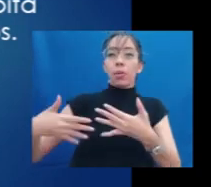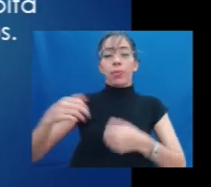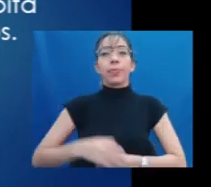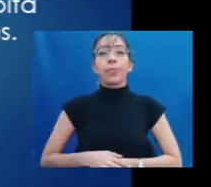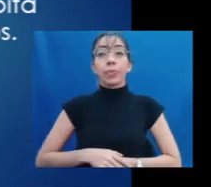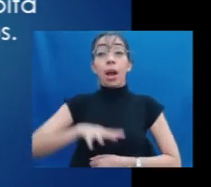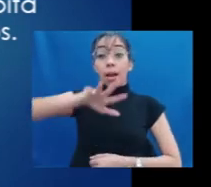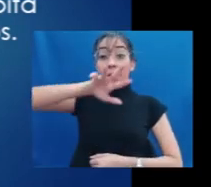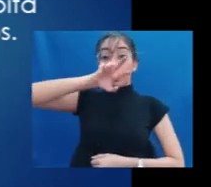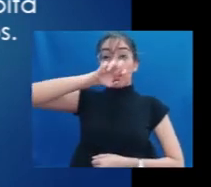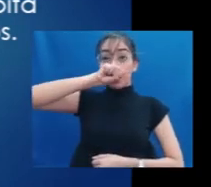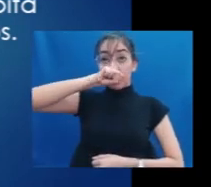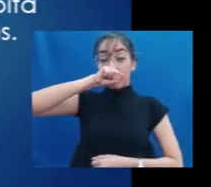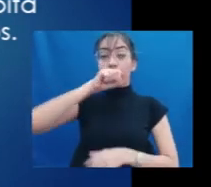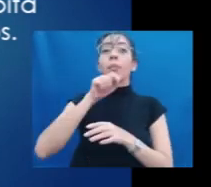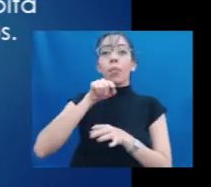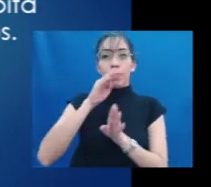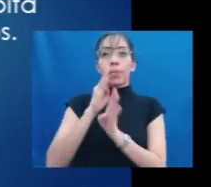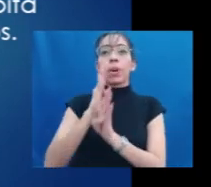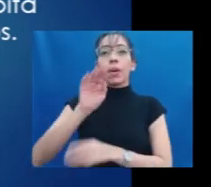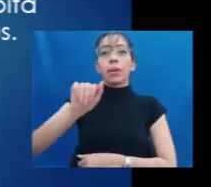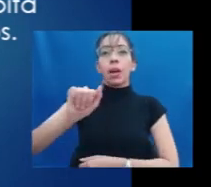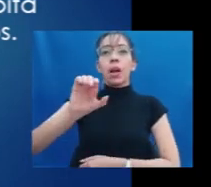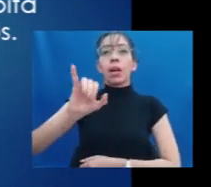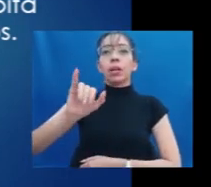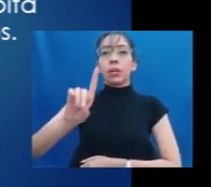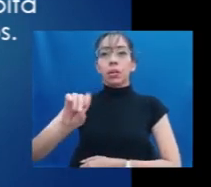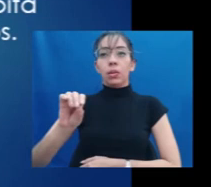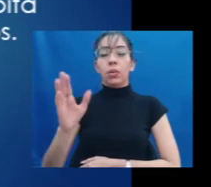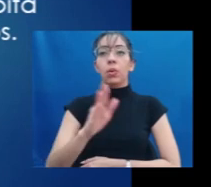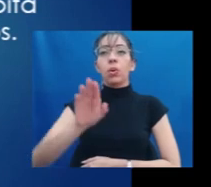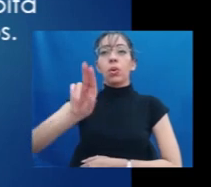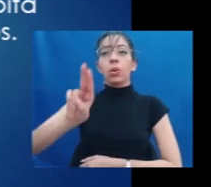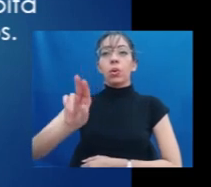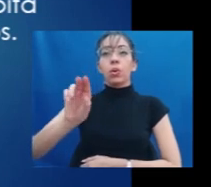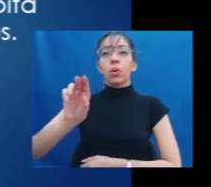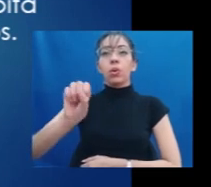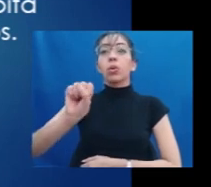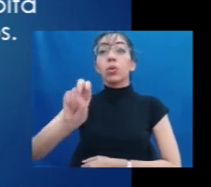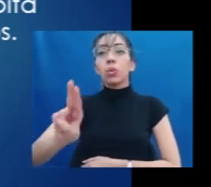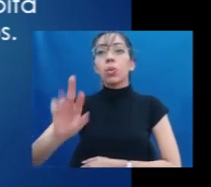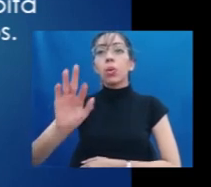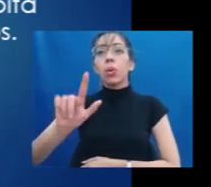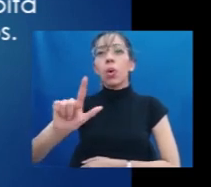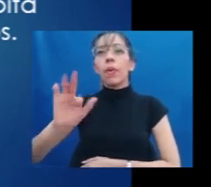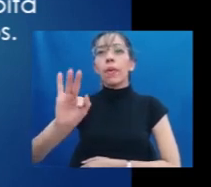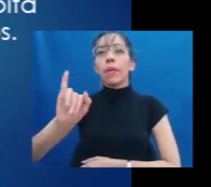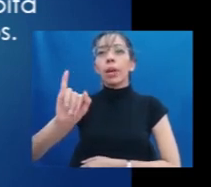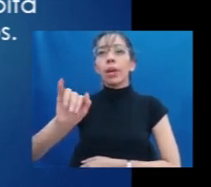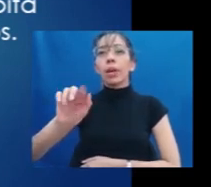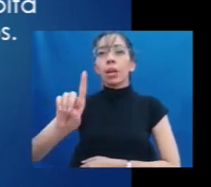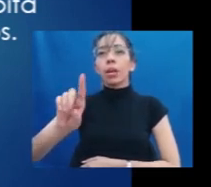por falecer. Então, sempre, né, nessas condições, as pessoas têm que usar equipamentos, né,